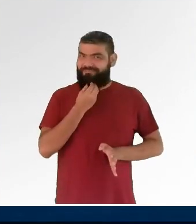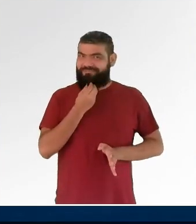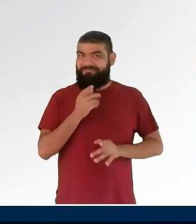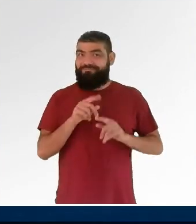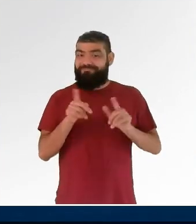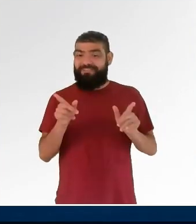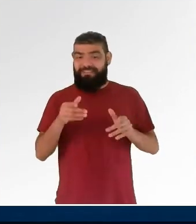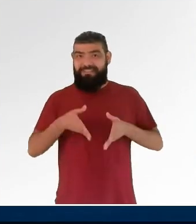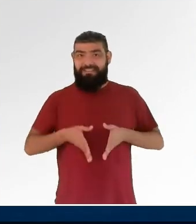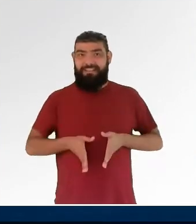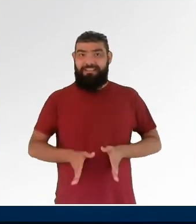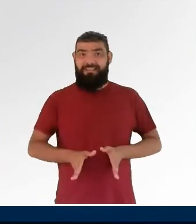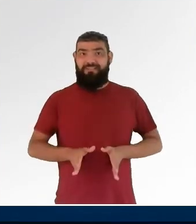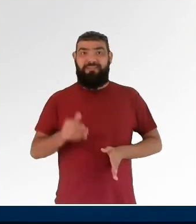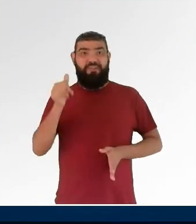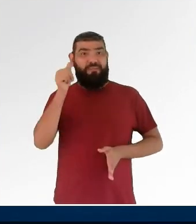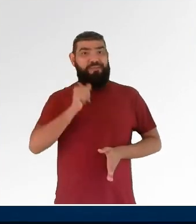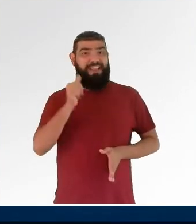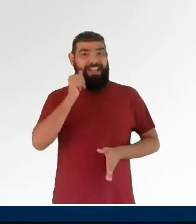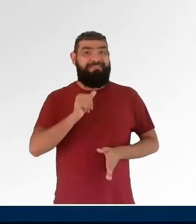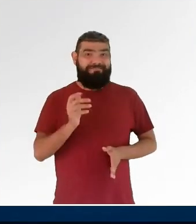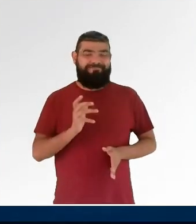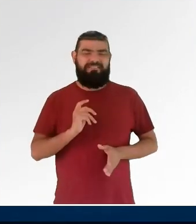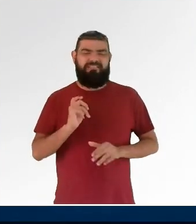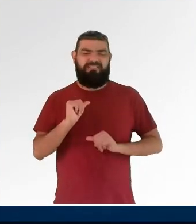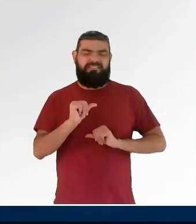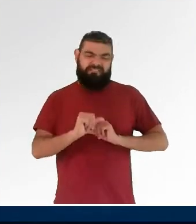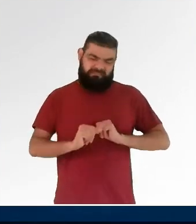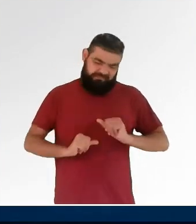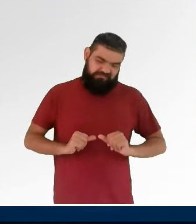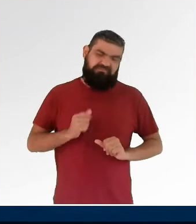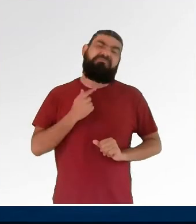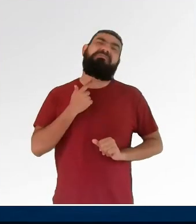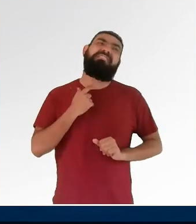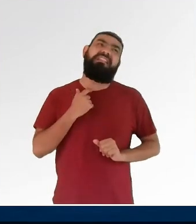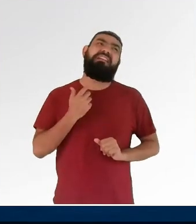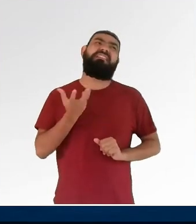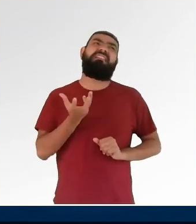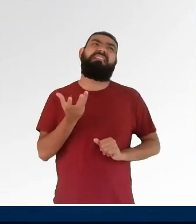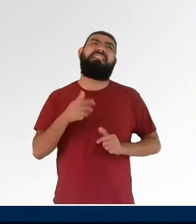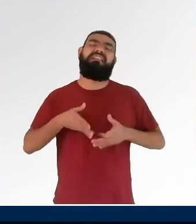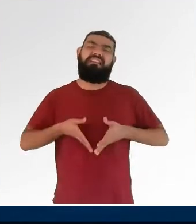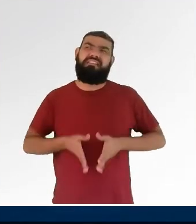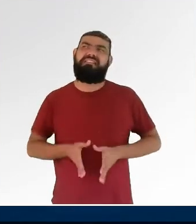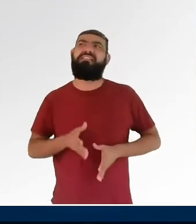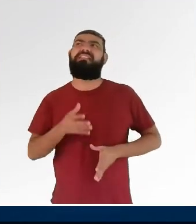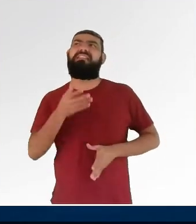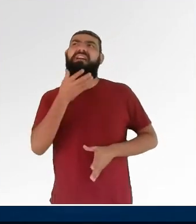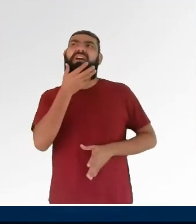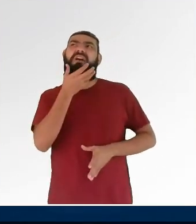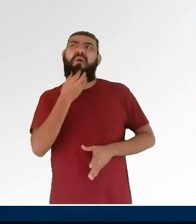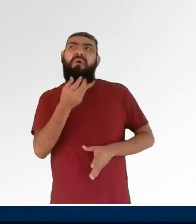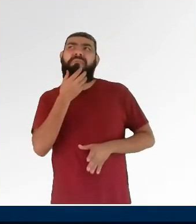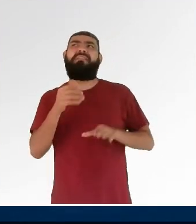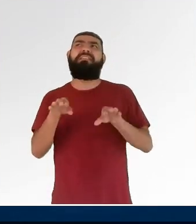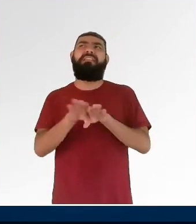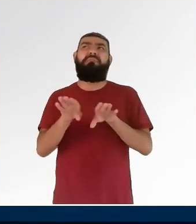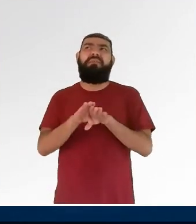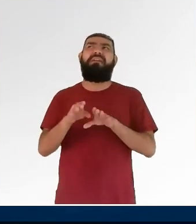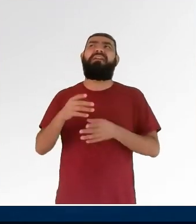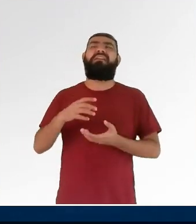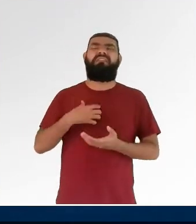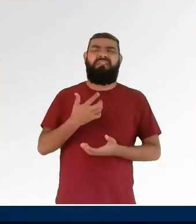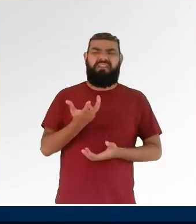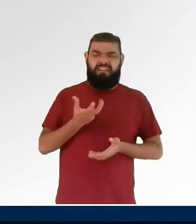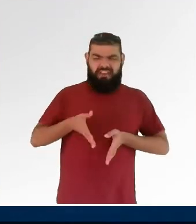A nossa personagem, ao mesmo tempo que queria ter nascido garoto, já queria ter nascido gente grande, ela fala assim. Por que eu não nasci gente